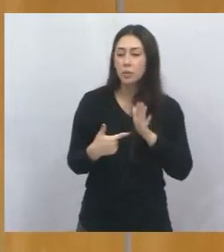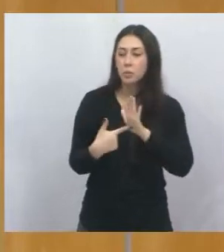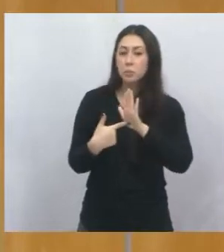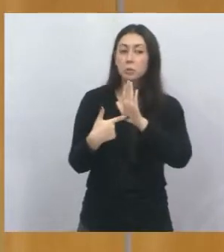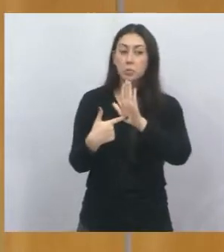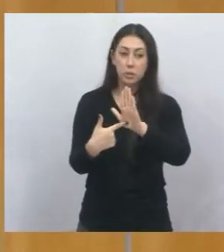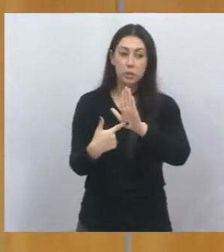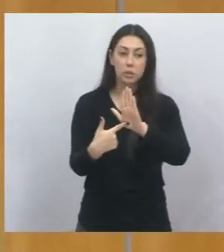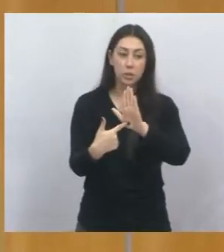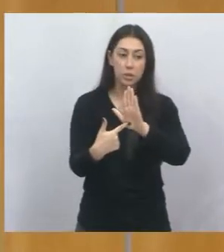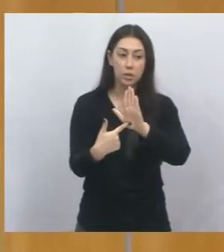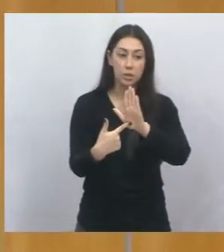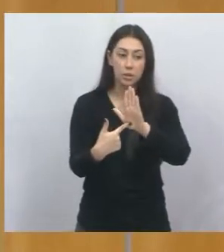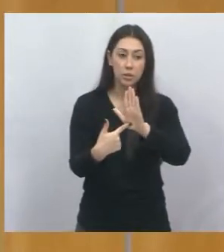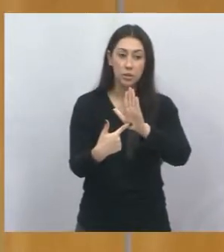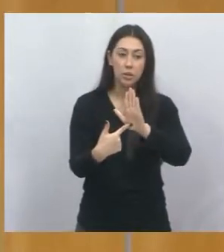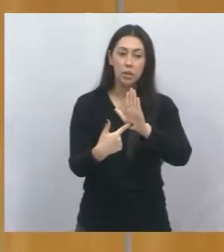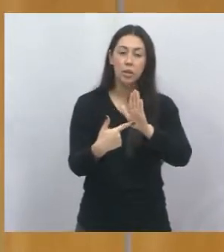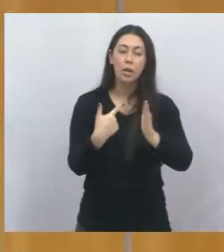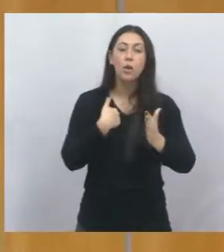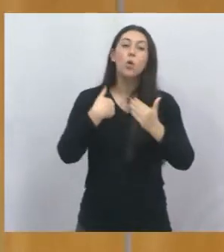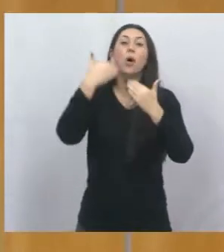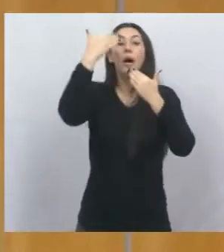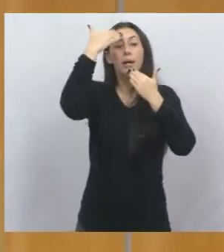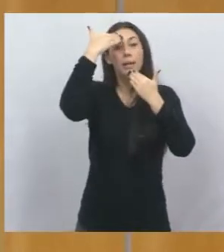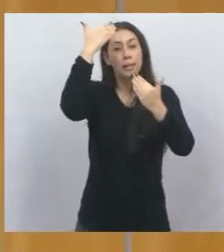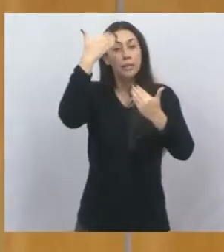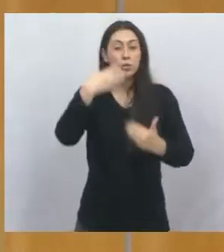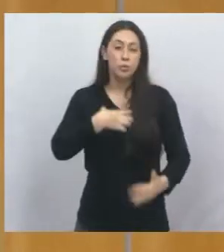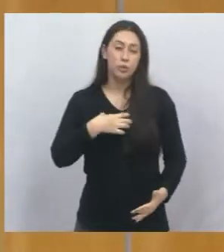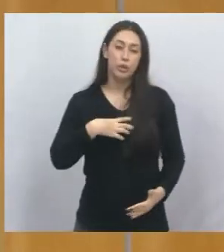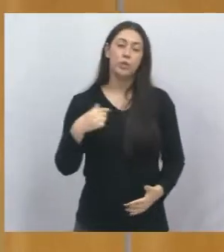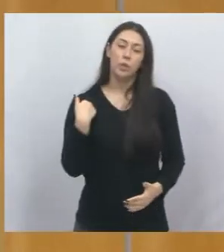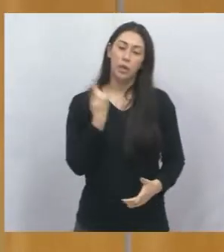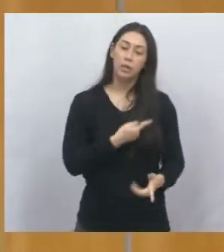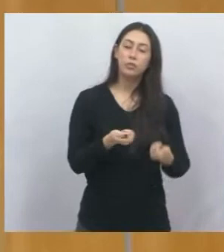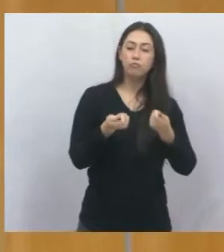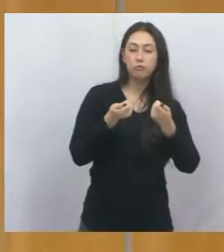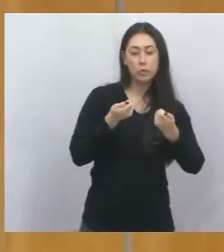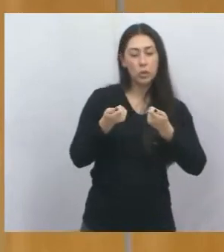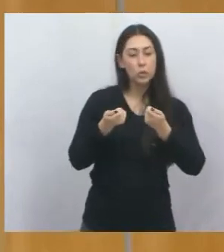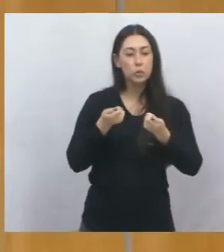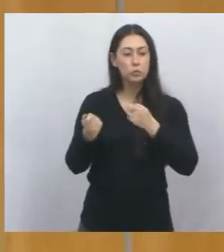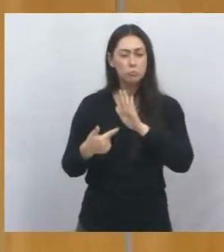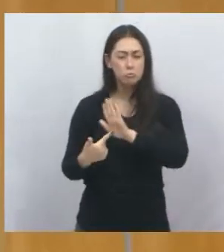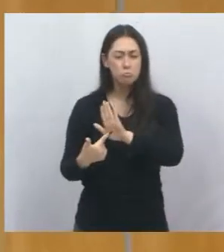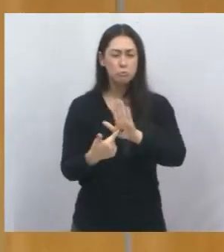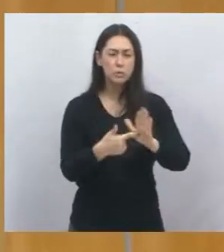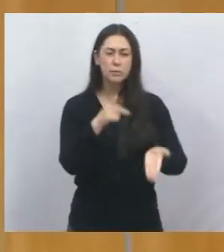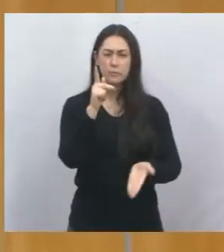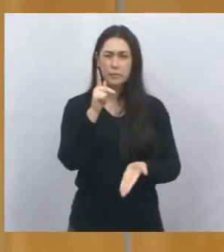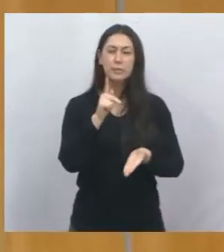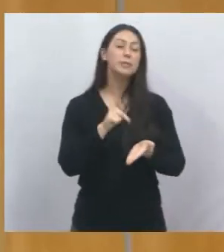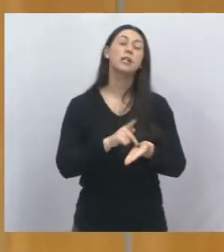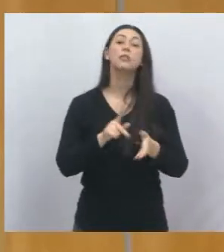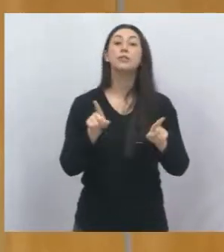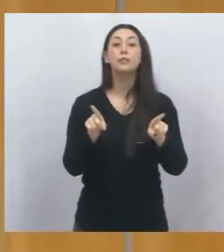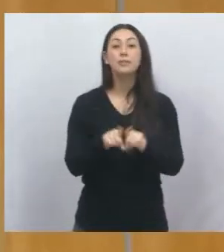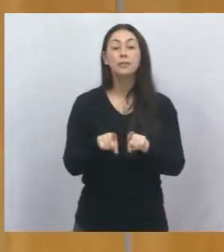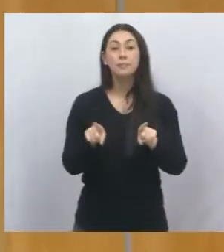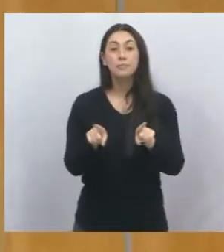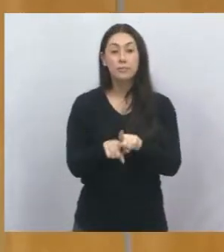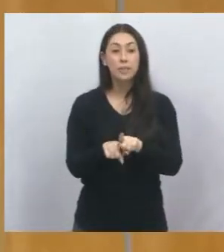Sasaki, a minha gratidão pela forma que nós conduzimos tudo isso, com transparência e, acima de